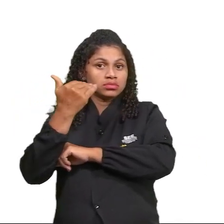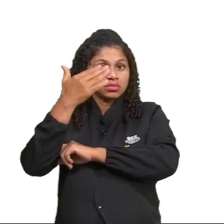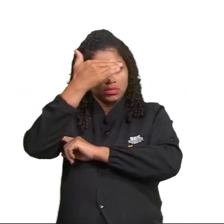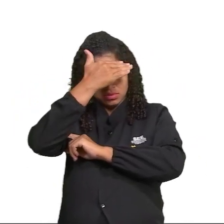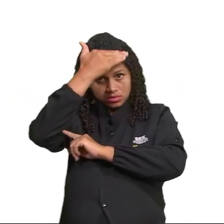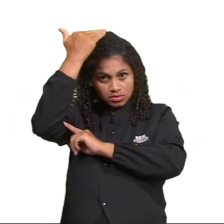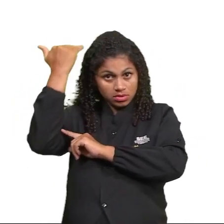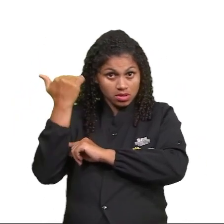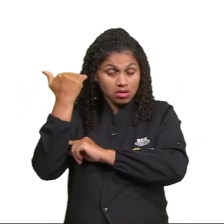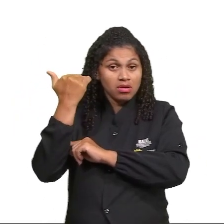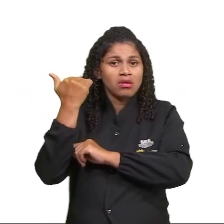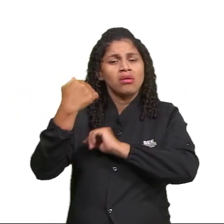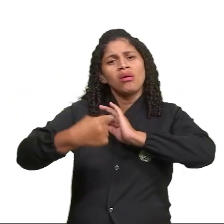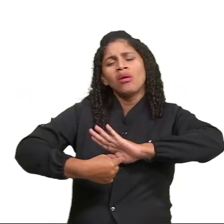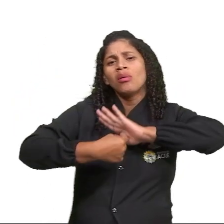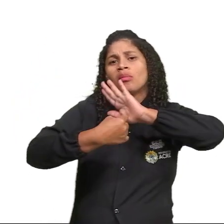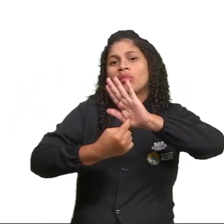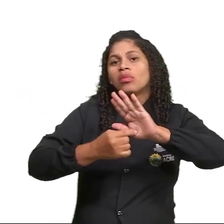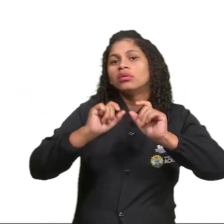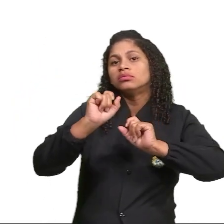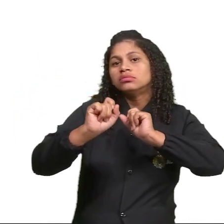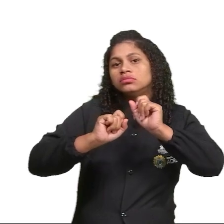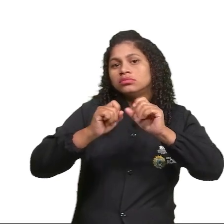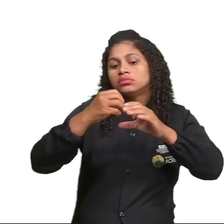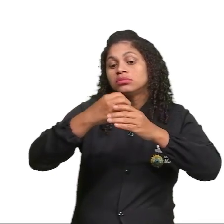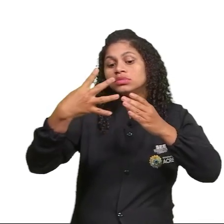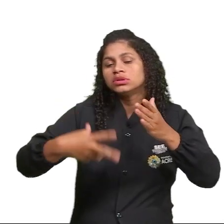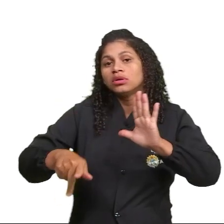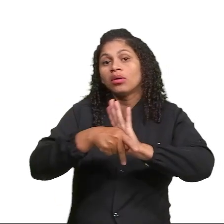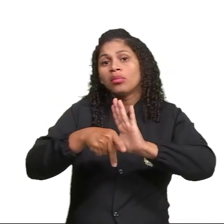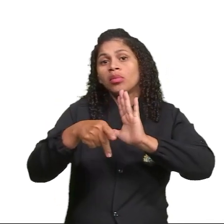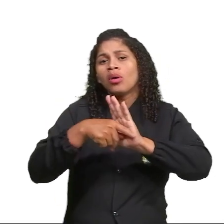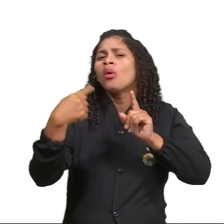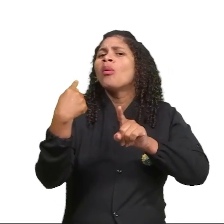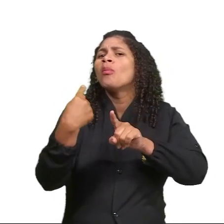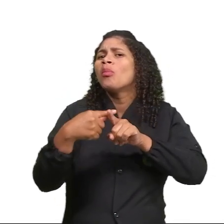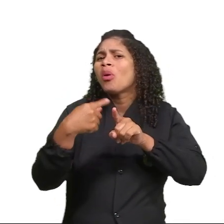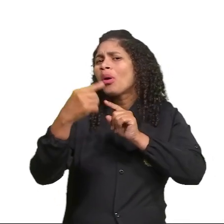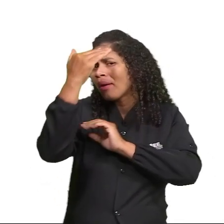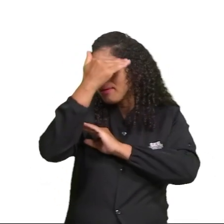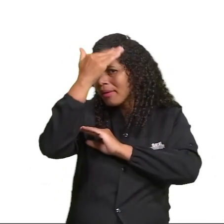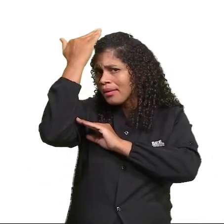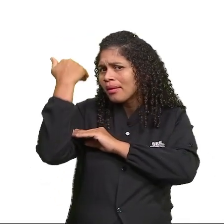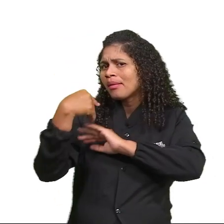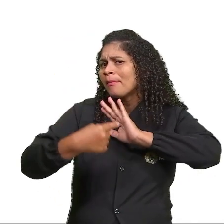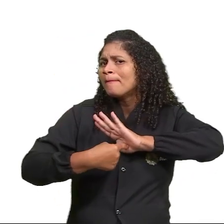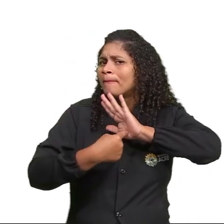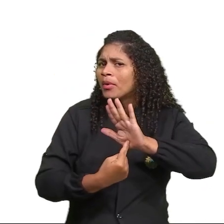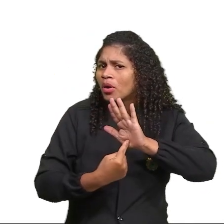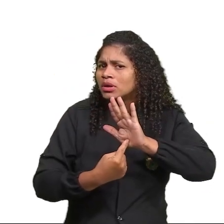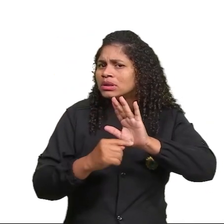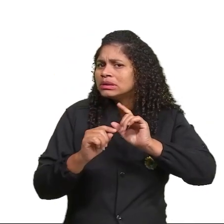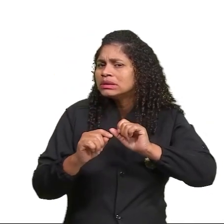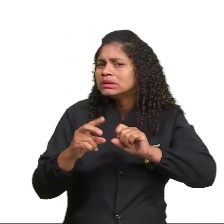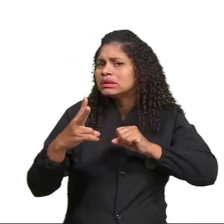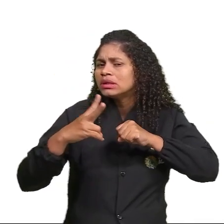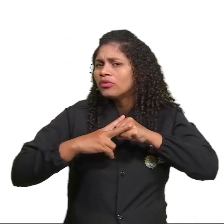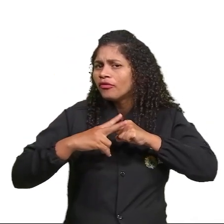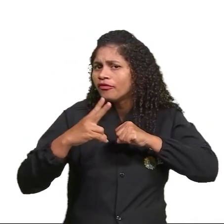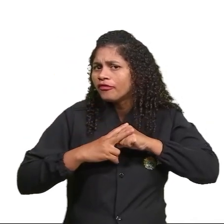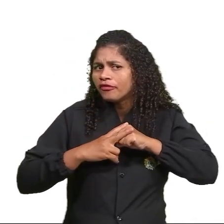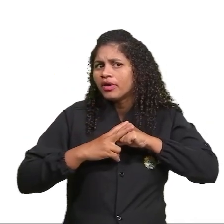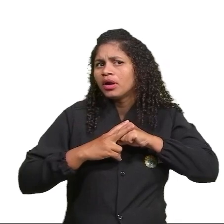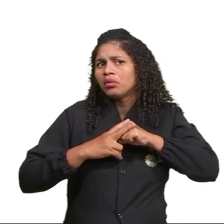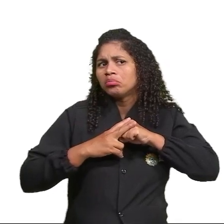fragmento, nota-se essa peculiaridade, porque o narrador, então, se terminou num verbo, né, terminou sem ponto ou